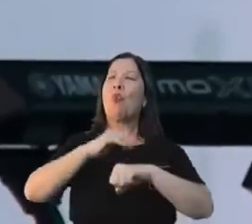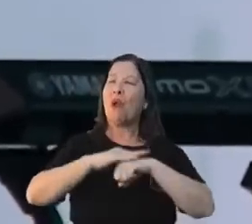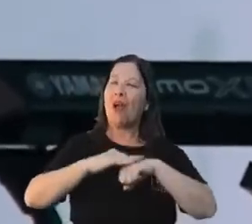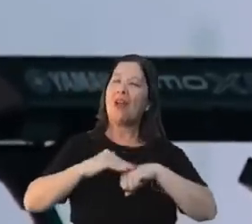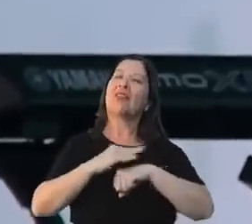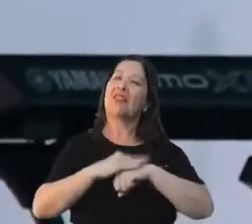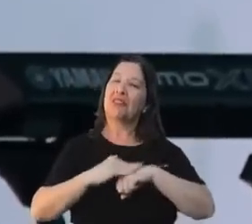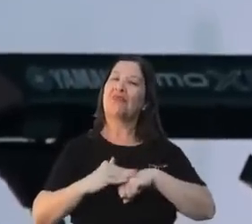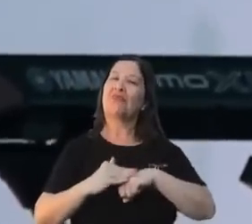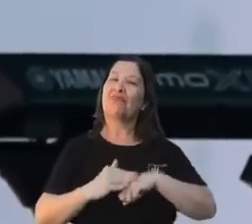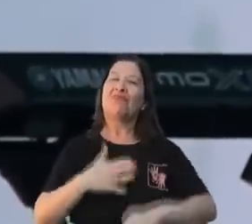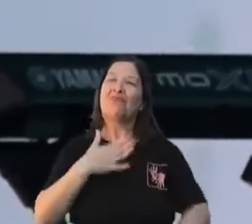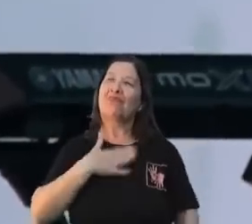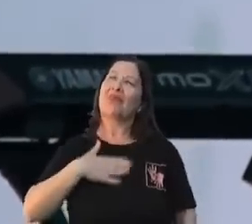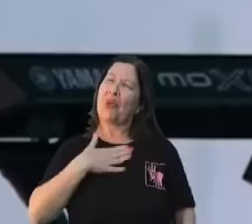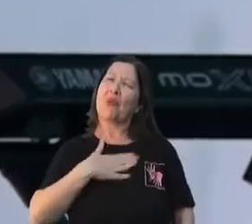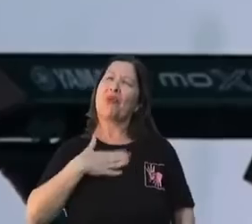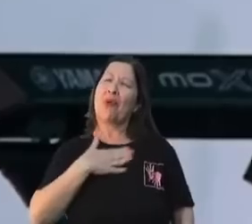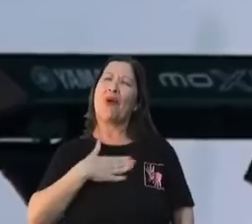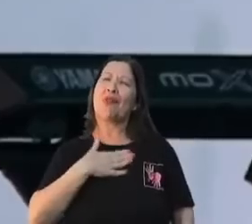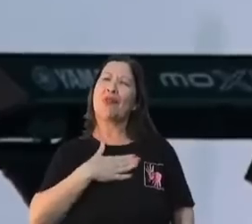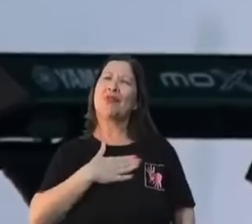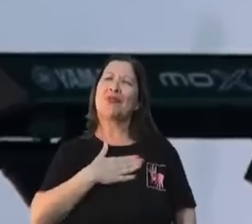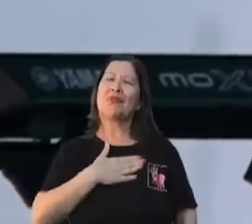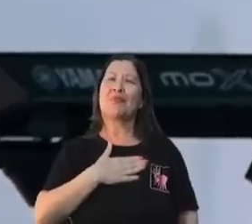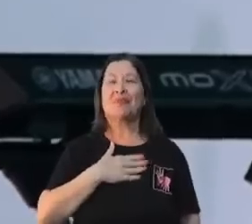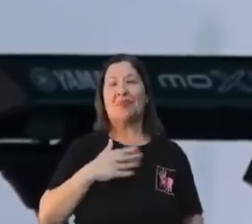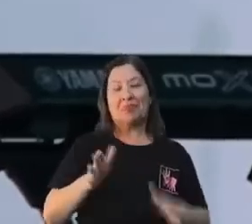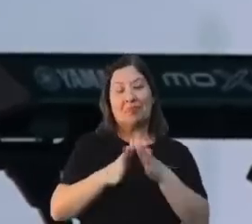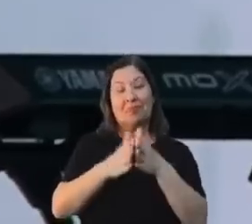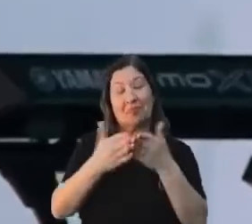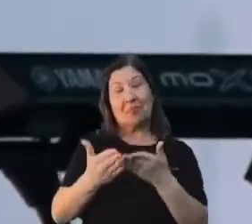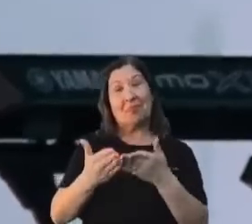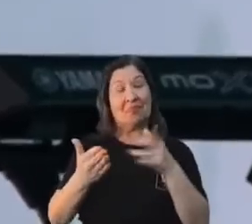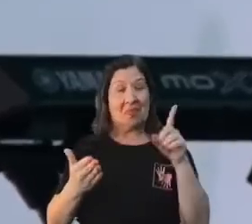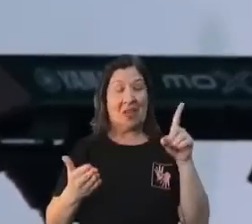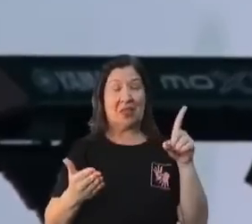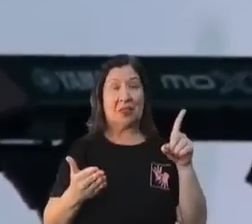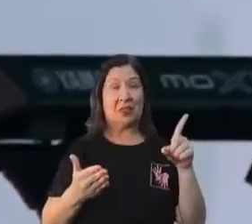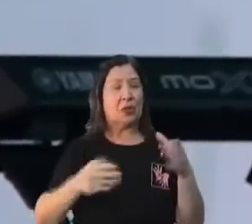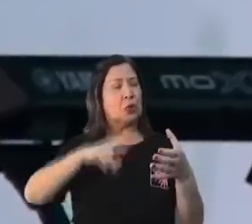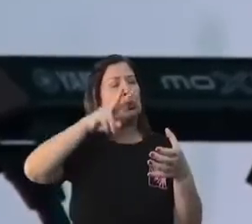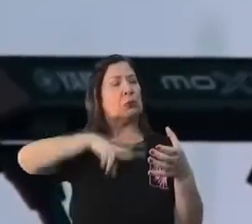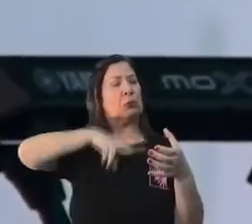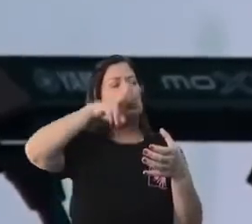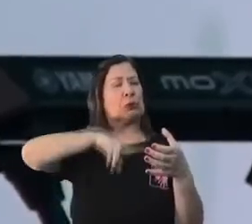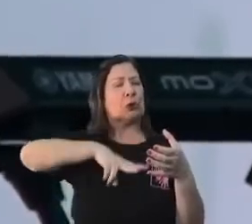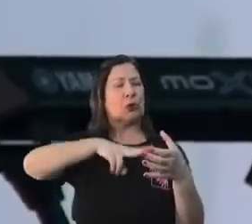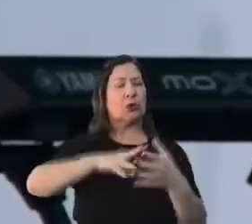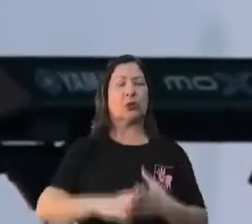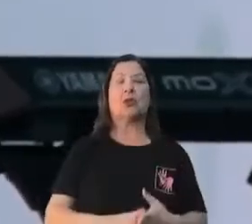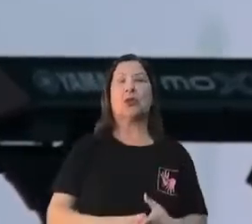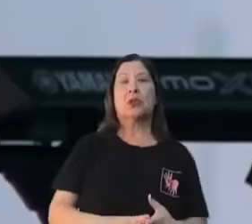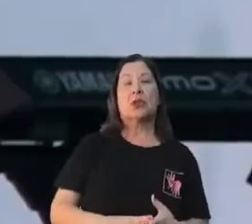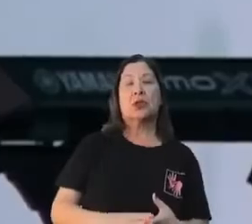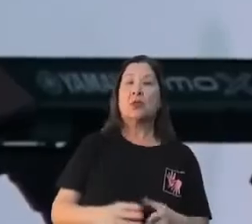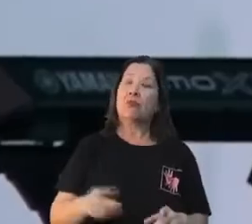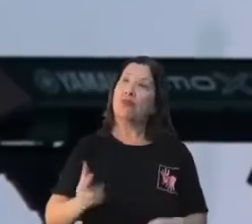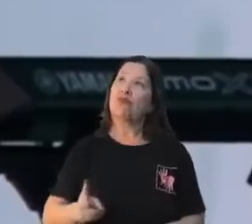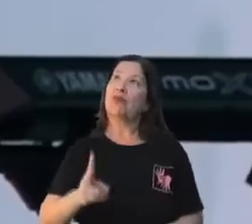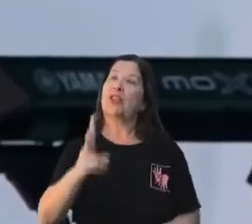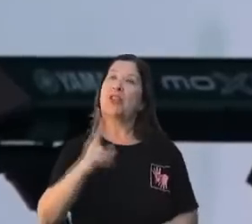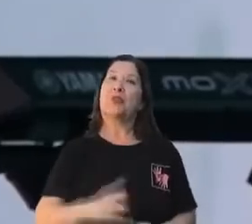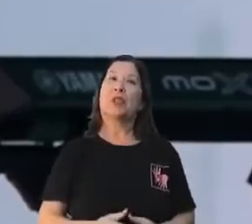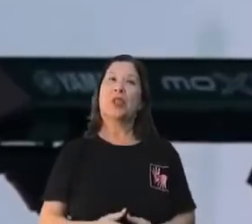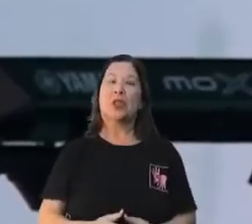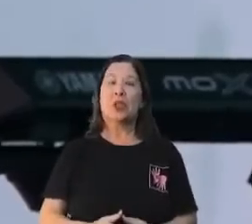Eu gosto muito de ler a história da igreja, a nossa pedagoga. E vocês bem sabem que em 1723, começa